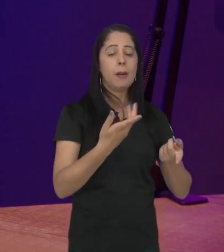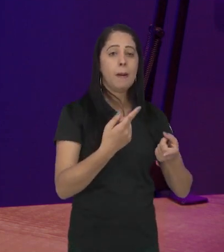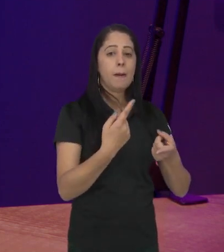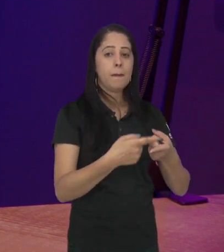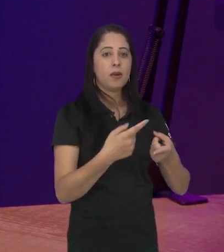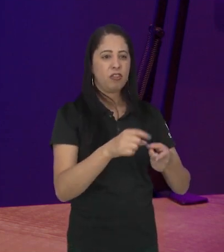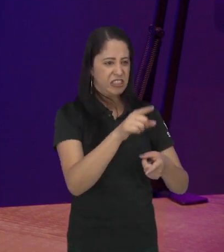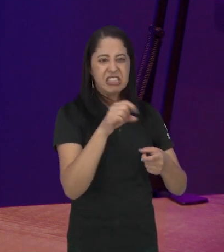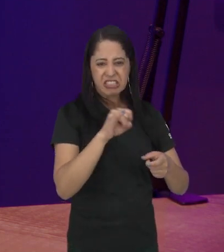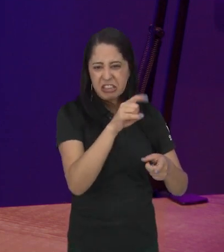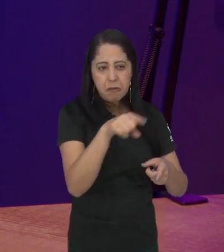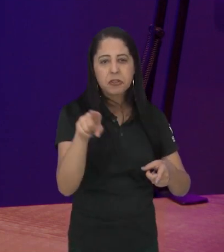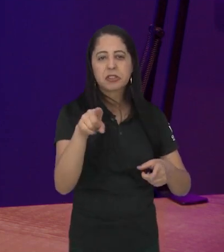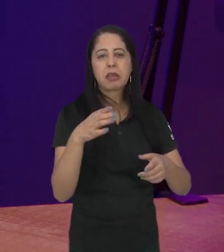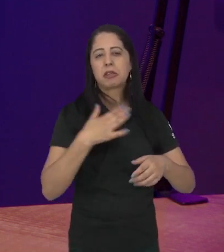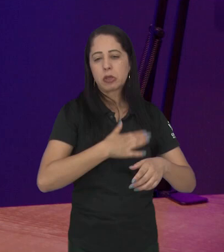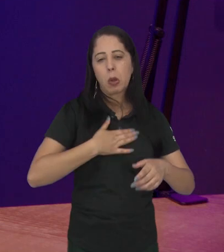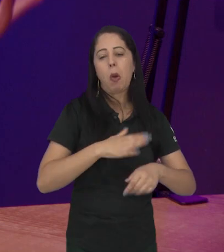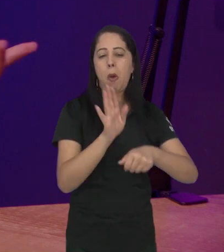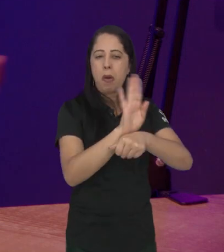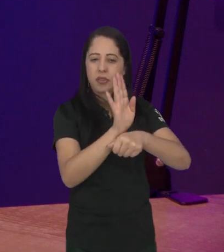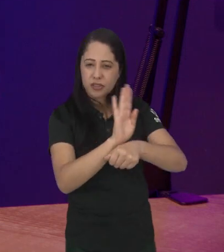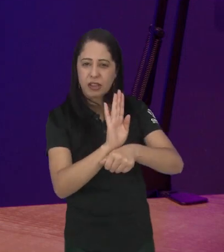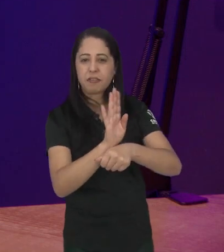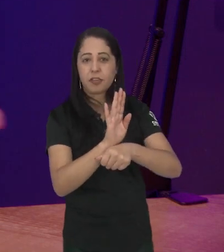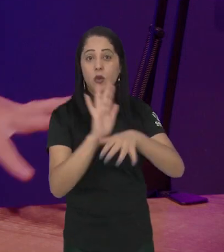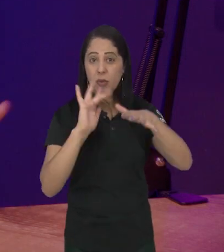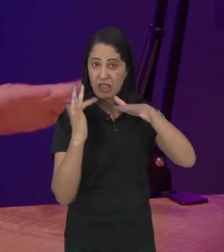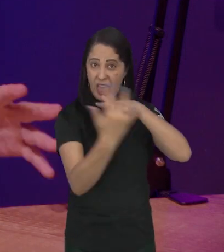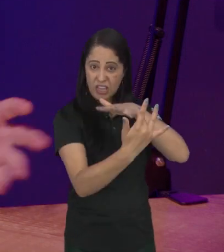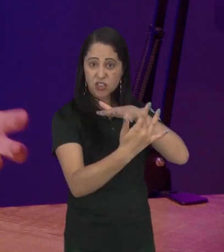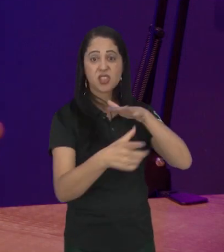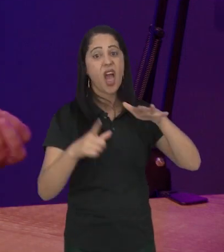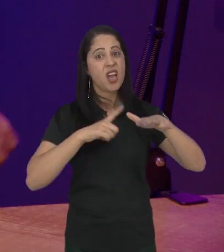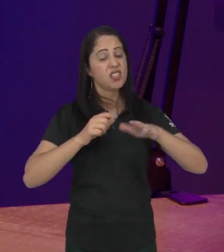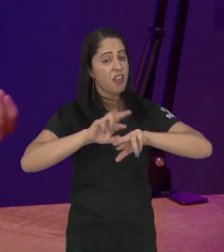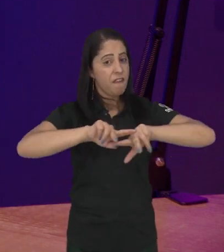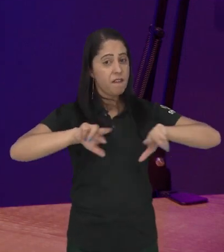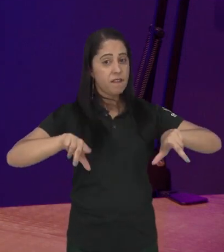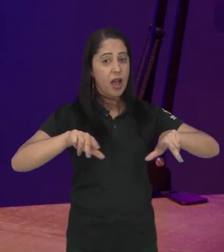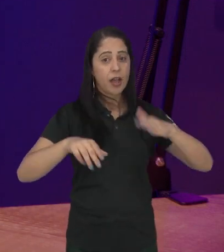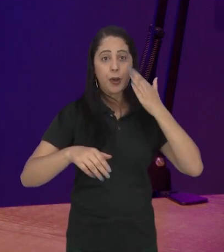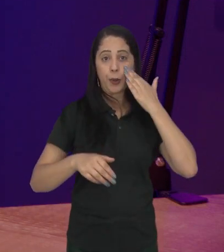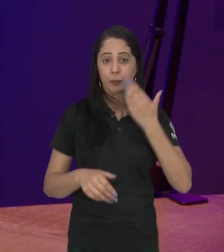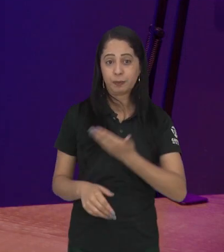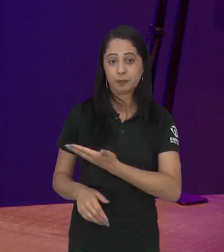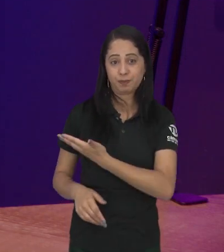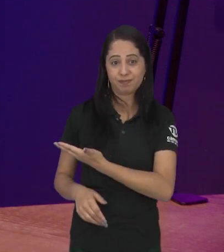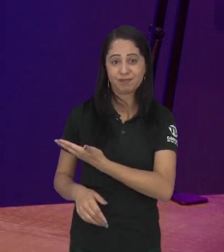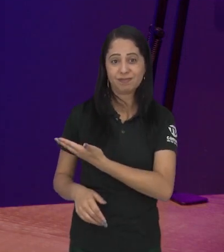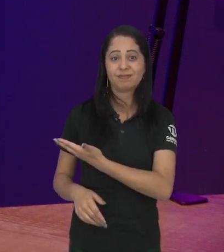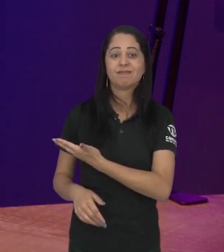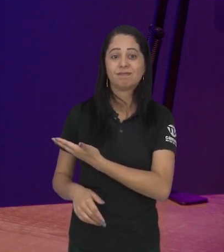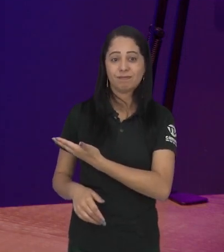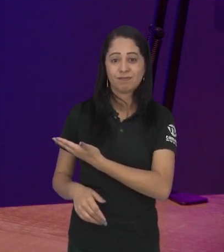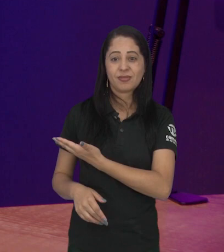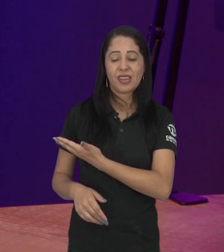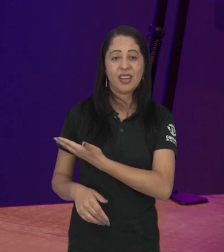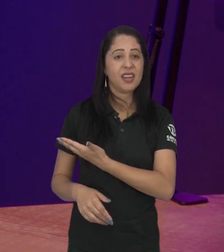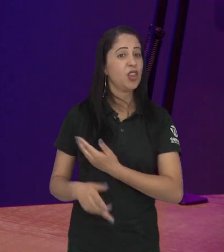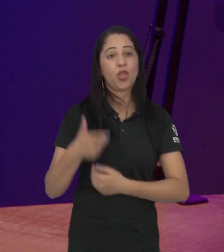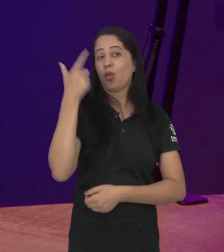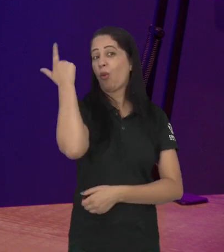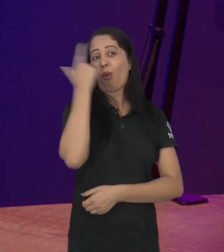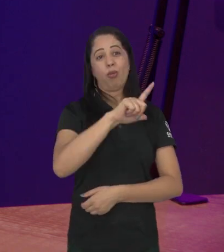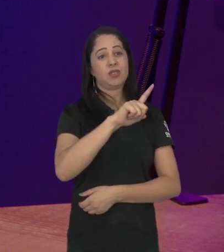né? Quem gosta de cinema, né? Quem tá acompanhando nas redes sociais tem bastante essa discussão que o filme Pearl ficou de fora, que é o